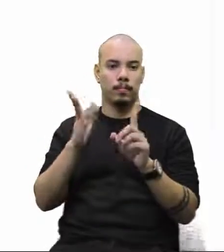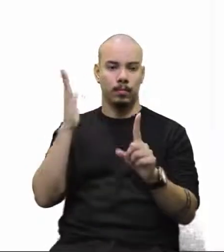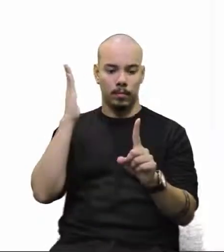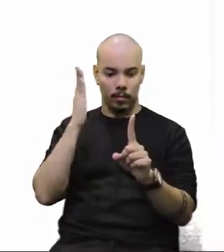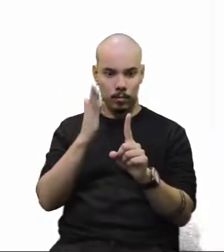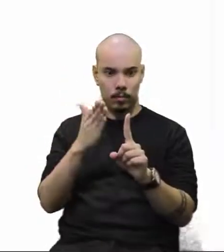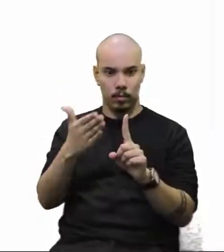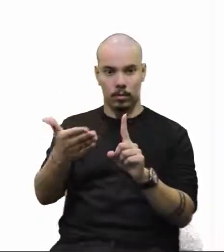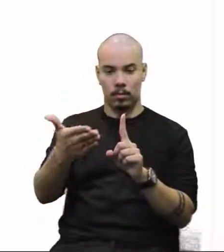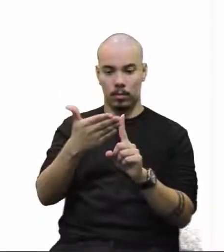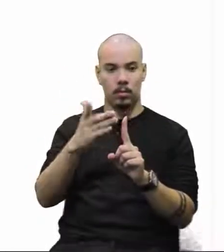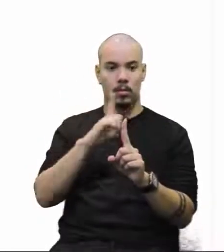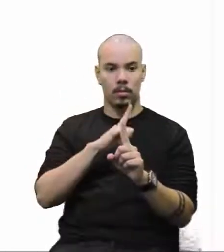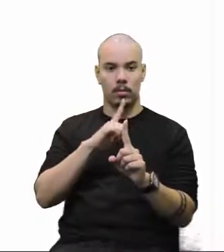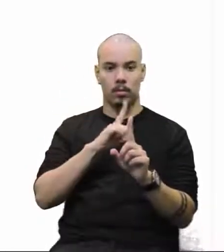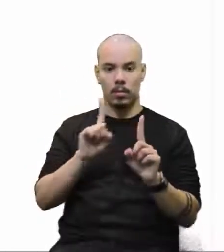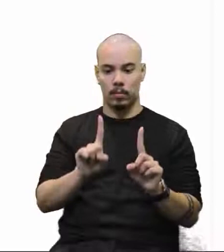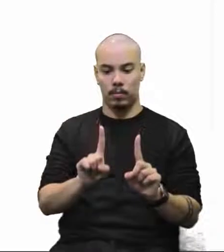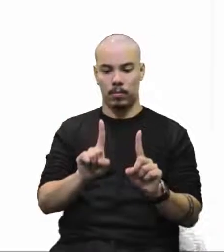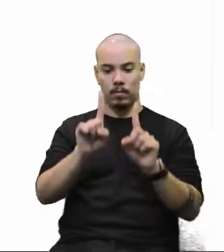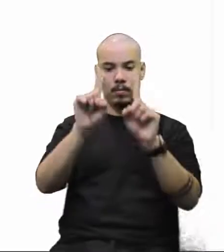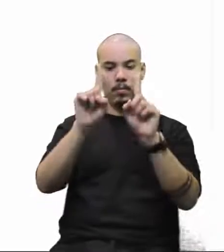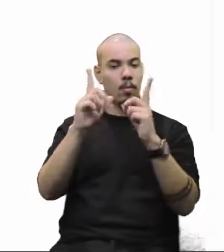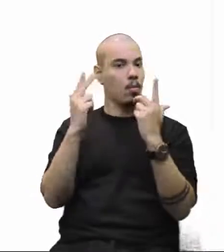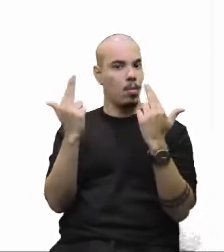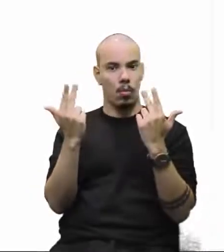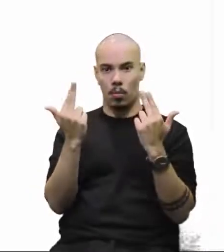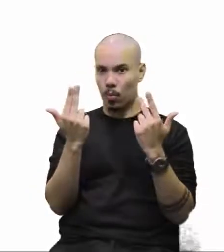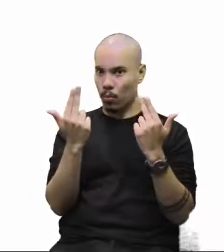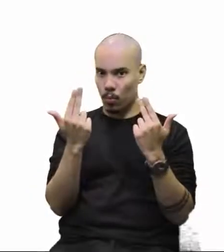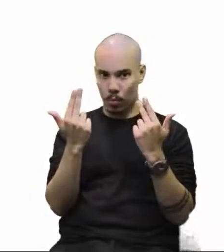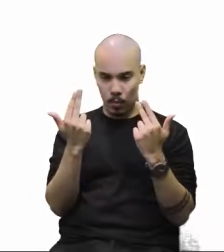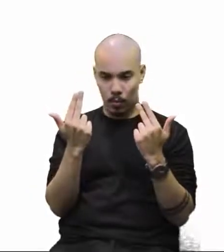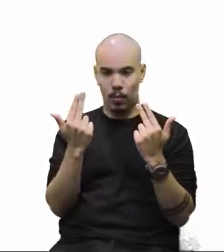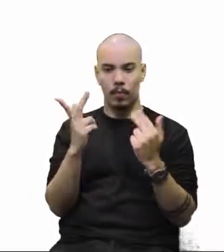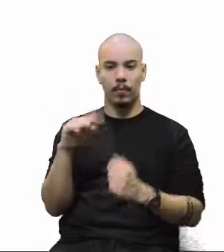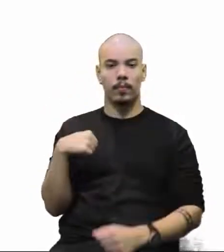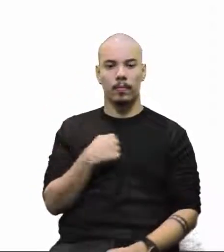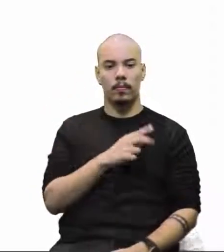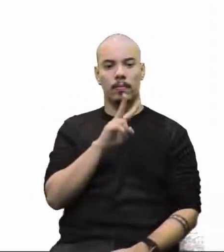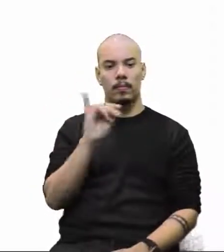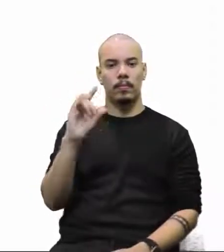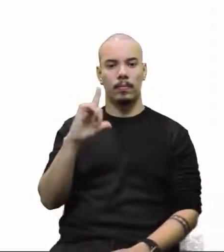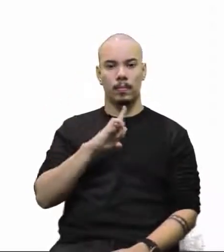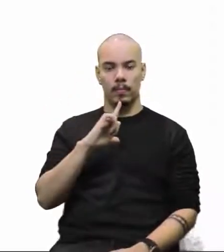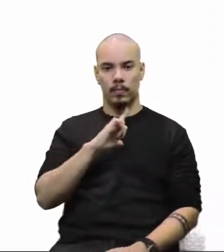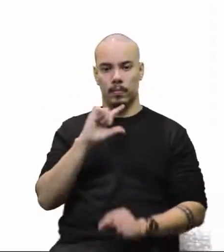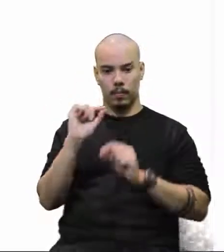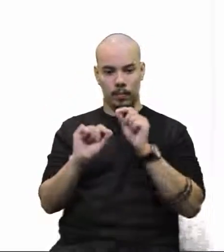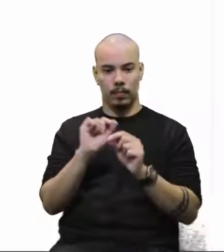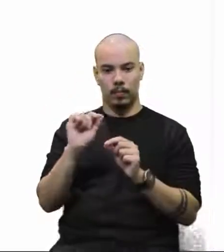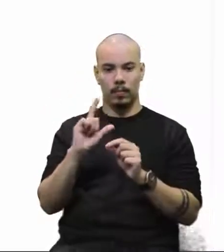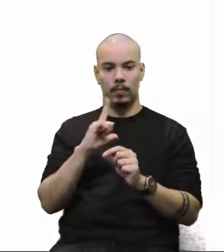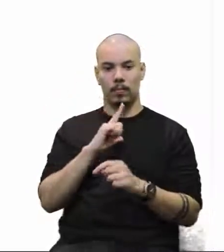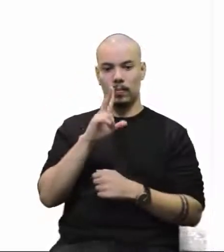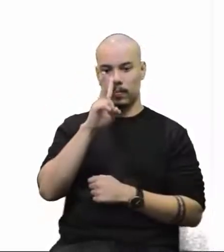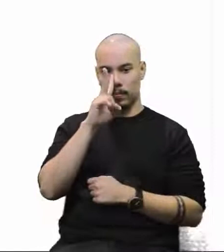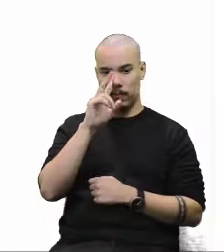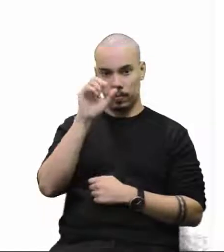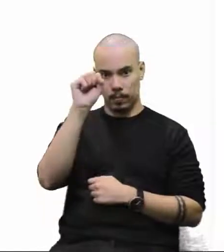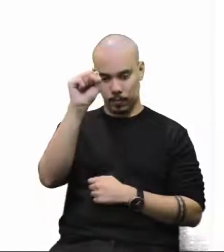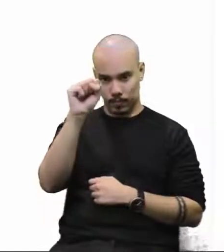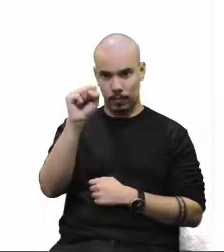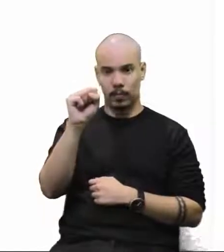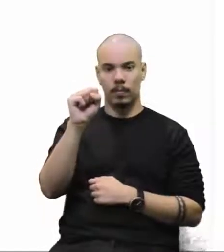e sentido, são paralelos, olha só, mesma direção e sentidos, nós vamos ter o quê? Uma força aí, ó,